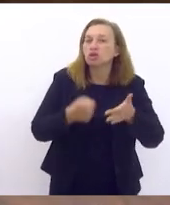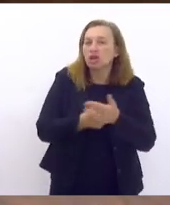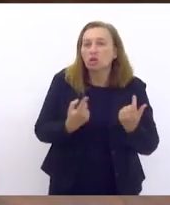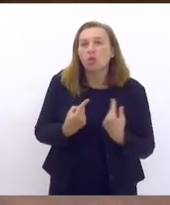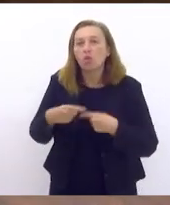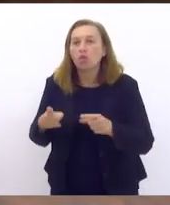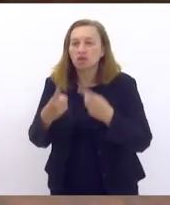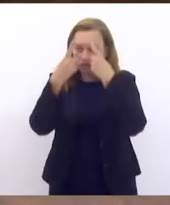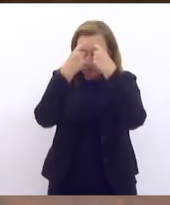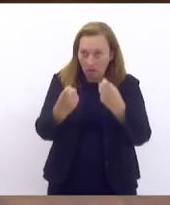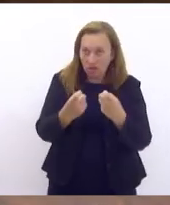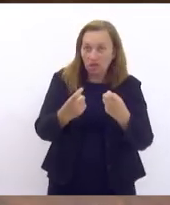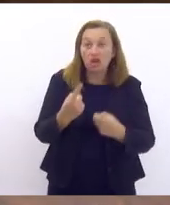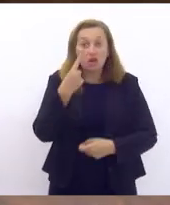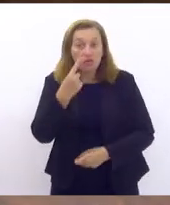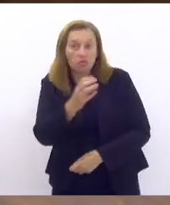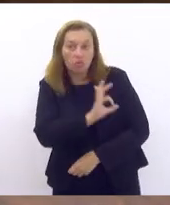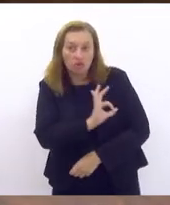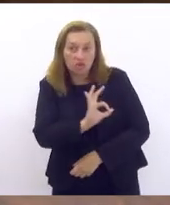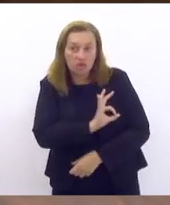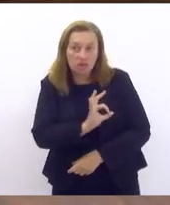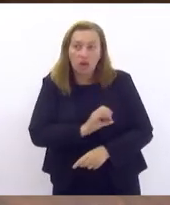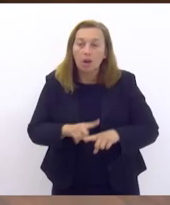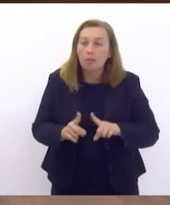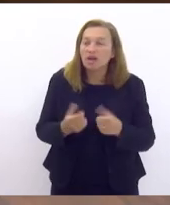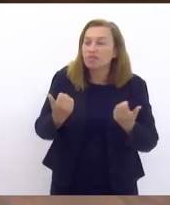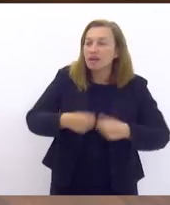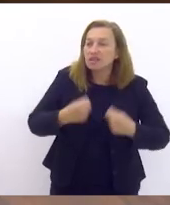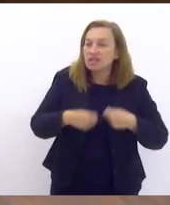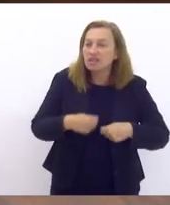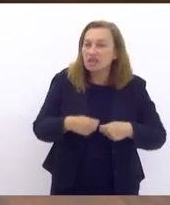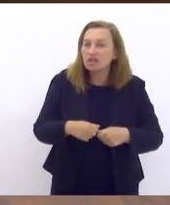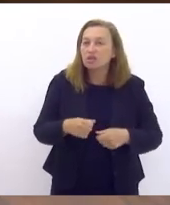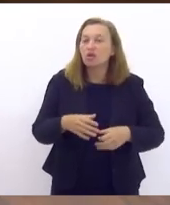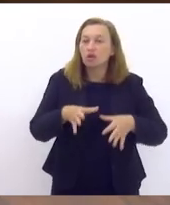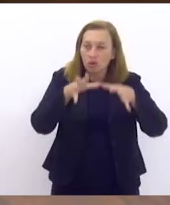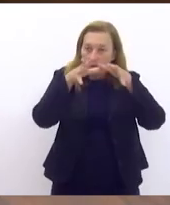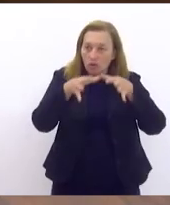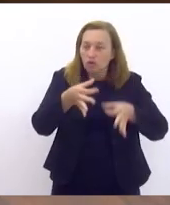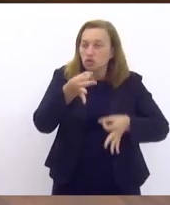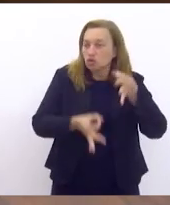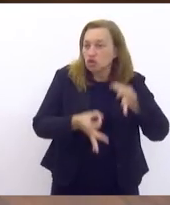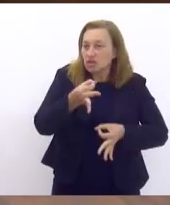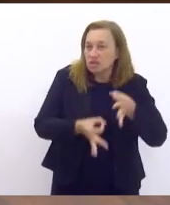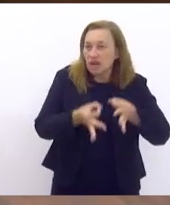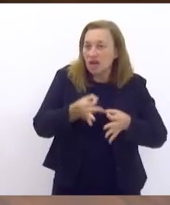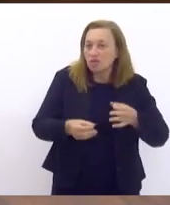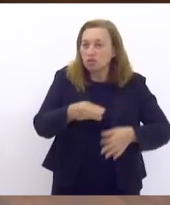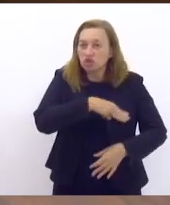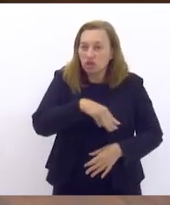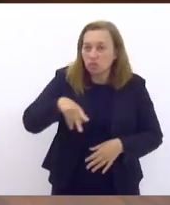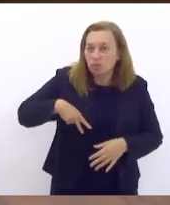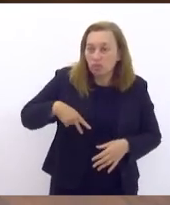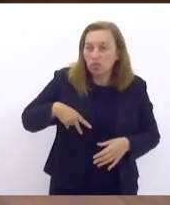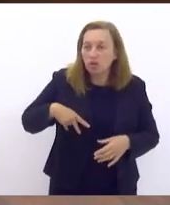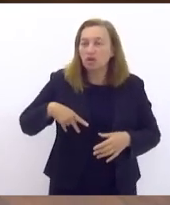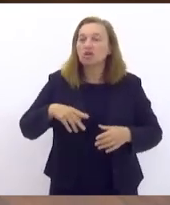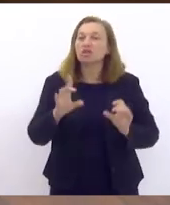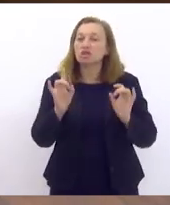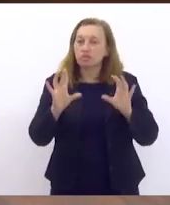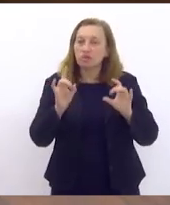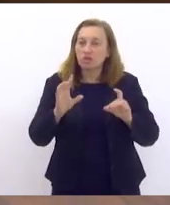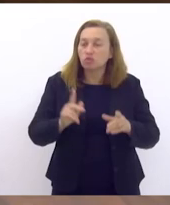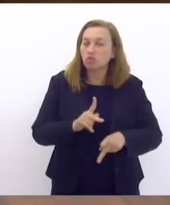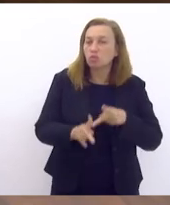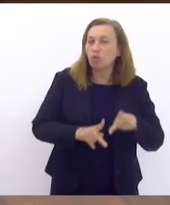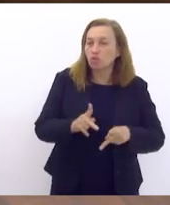violência. Temos visto os policiais, mas precisamos do judiciário. Precisamos de um Ministério Público e precisamos de forma especial da